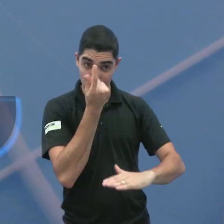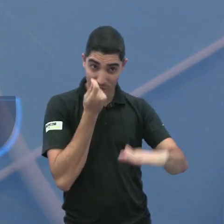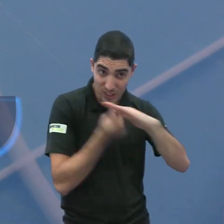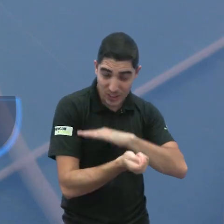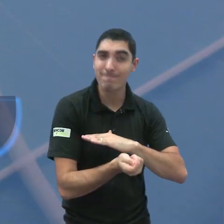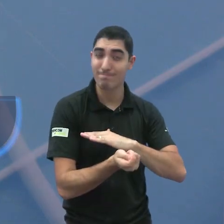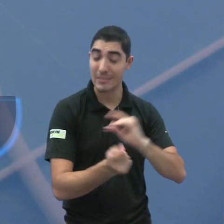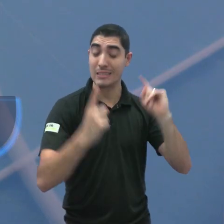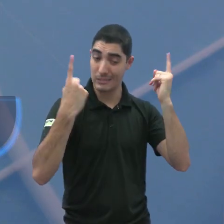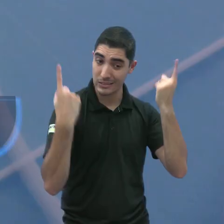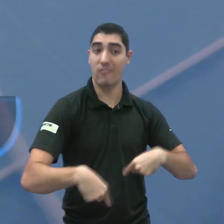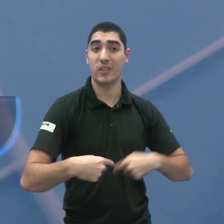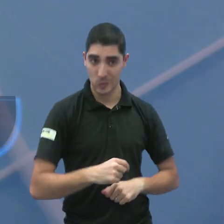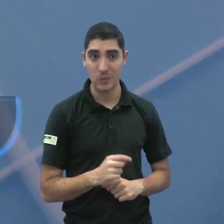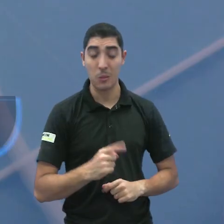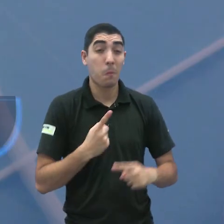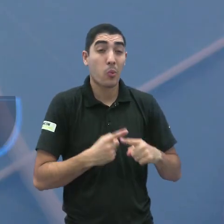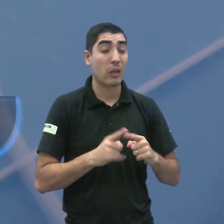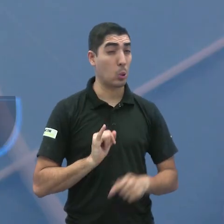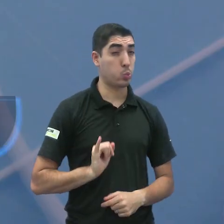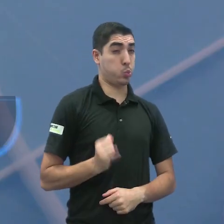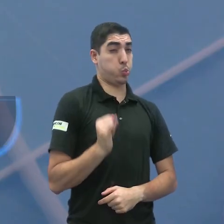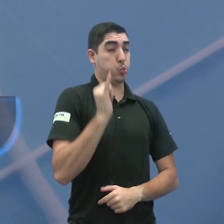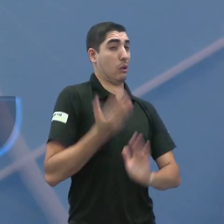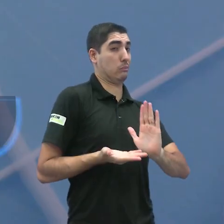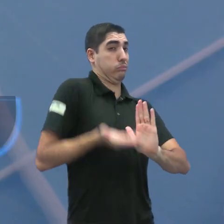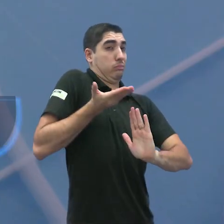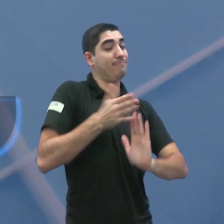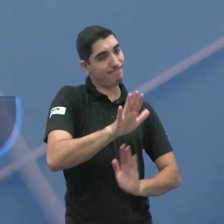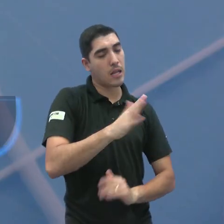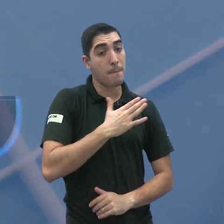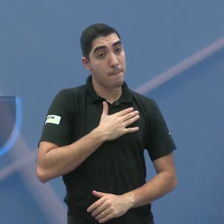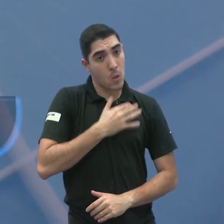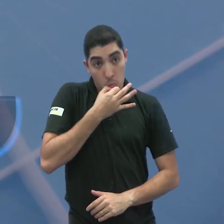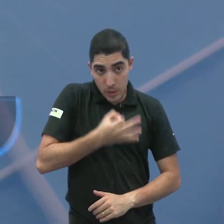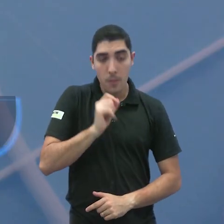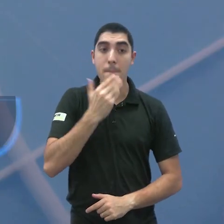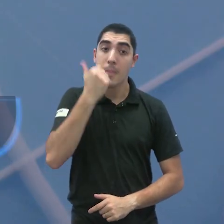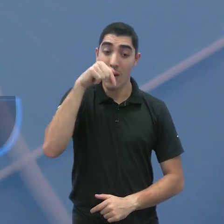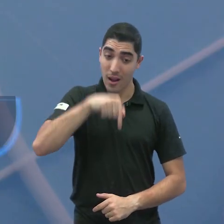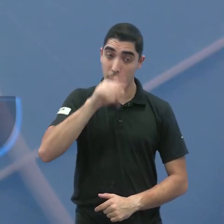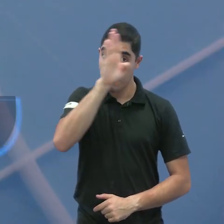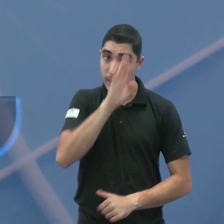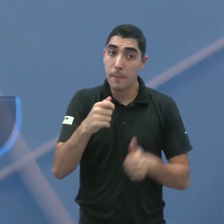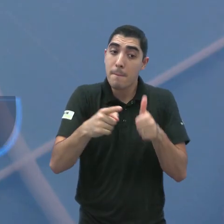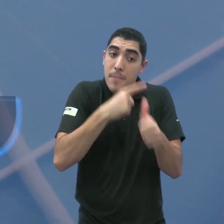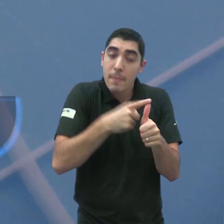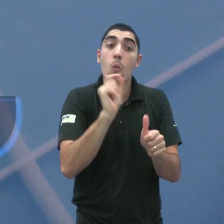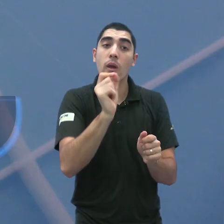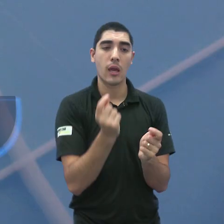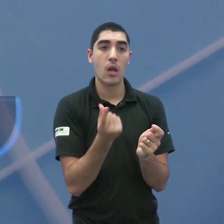altos. Eu acho que, primeiramente, a gente tem que fazer uma lição de casa, né? Controlar os gastos para a gente tentar baixar